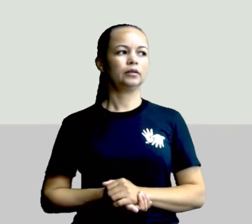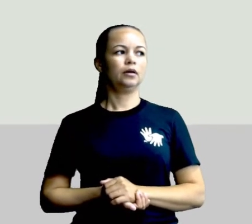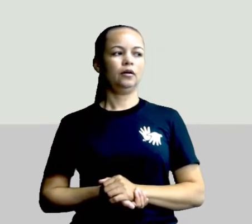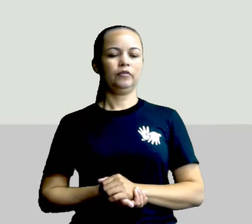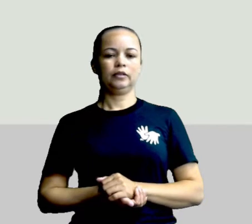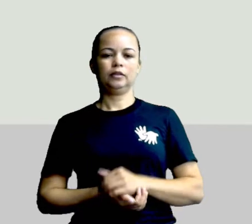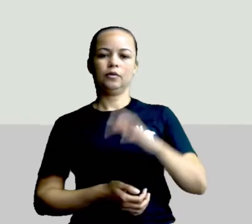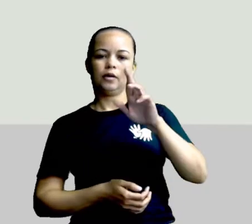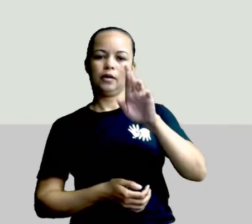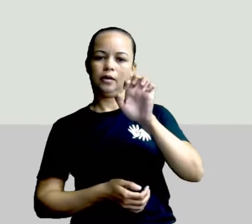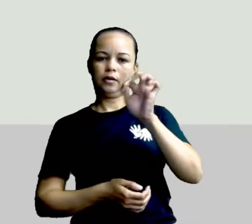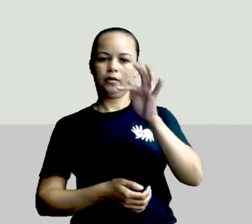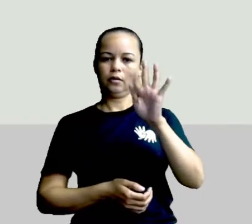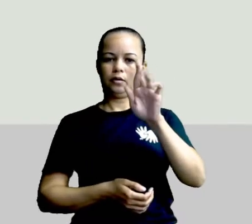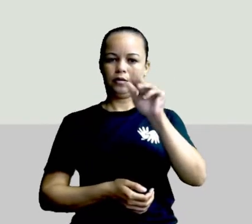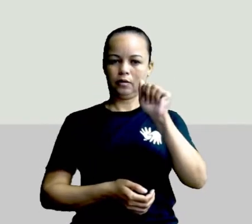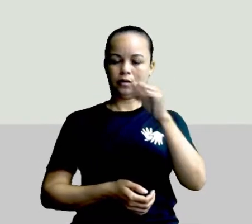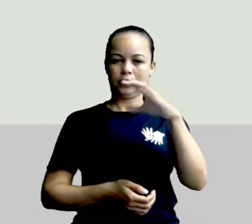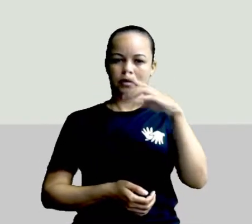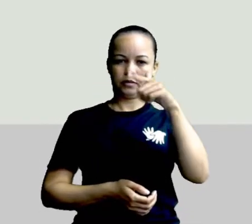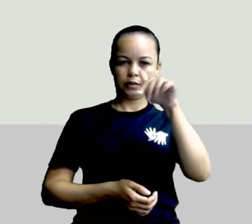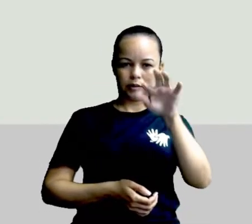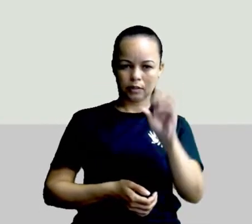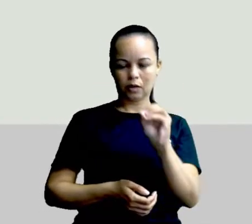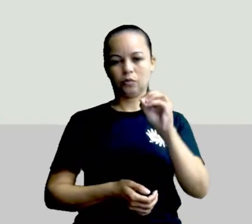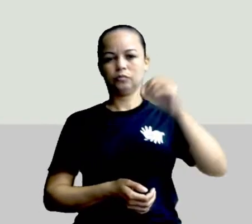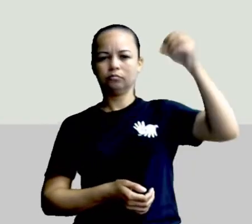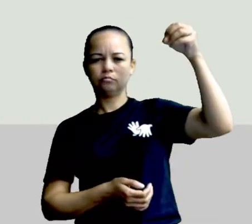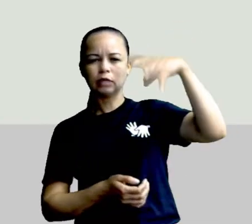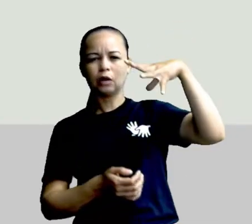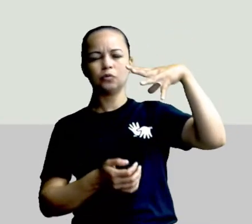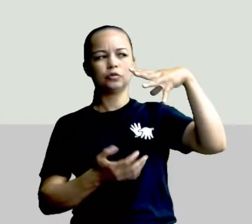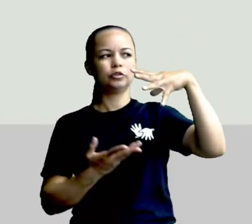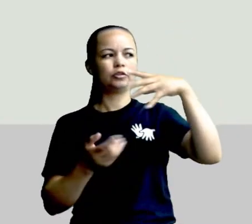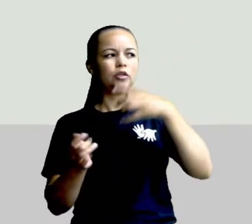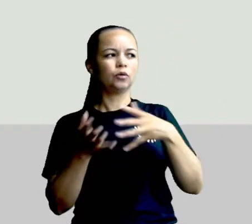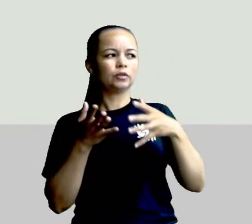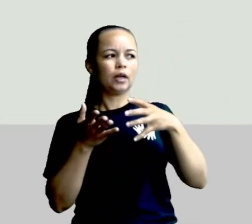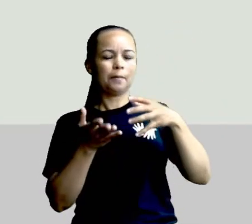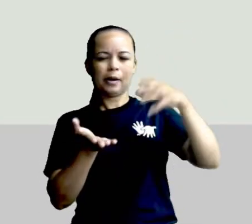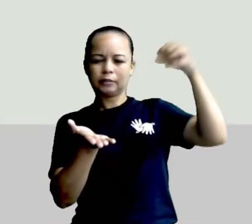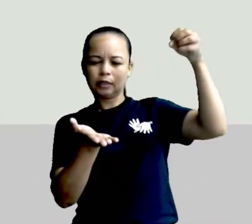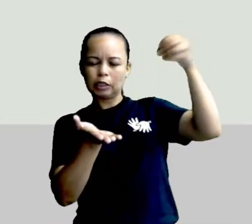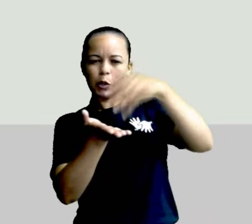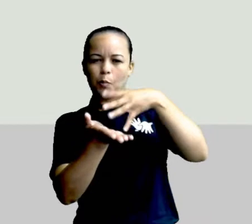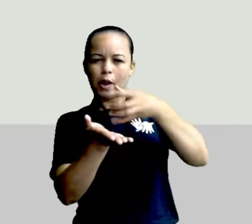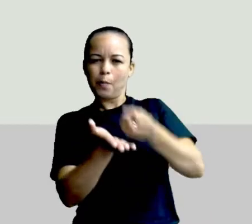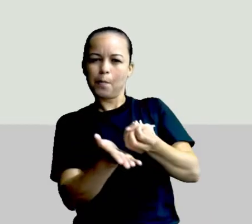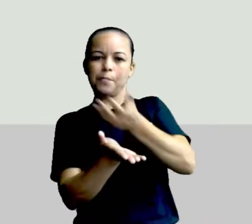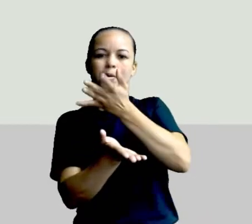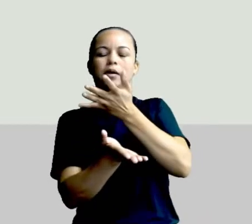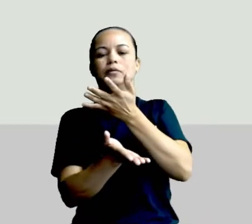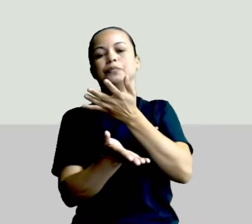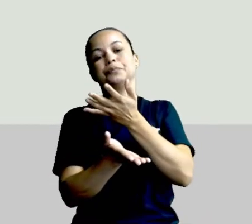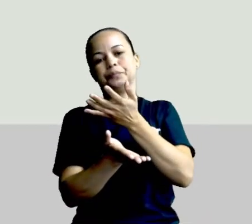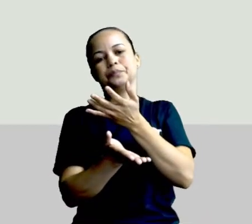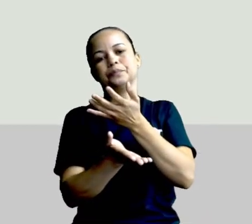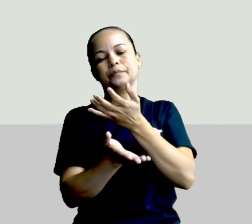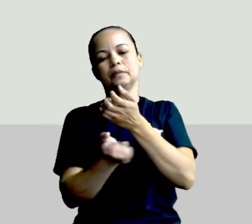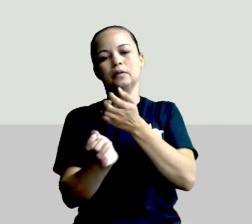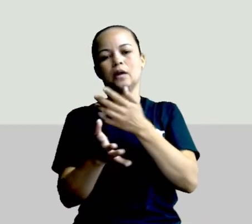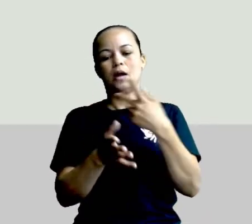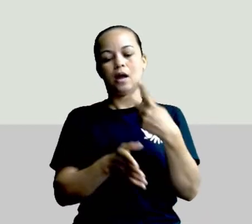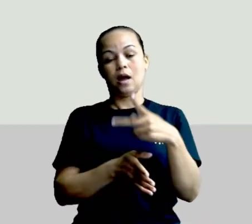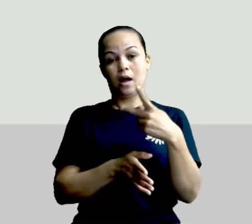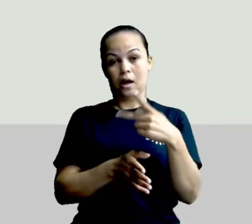E a refração da luz, professor? Olha, quando a luz ela passa de um meio para outro,